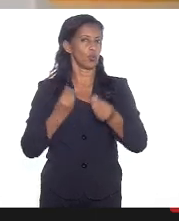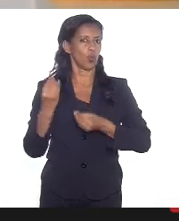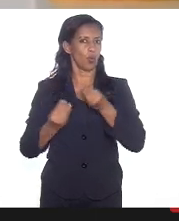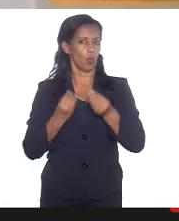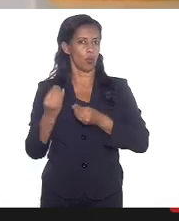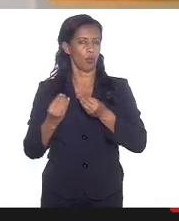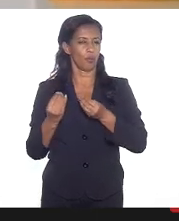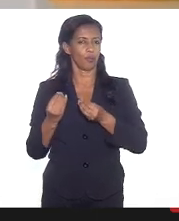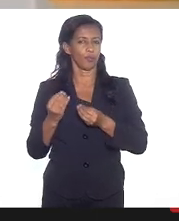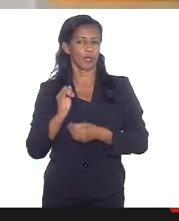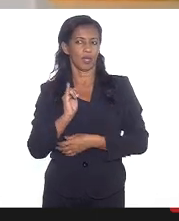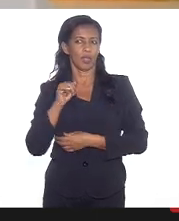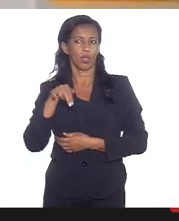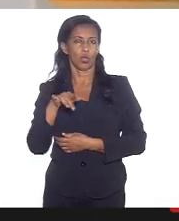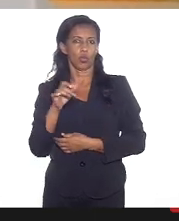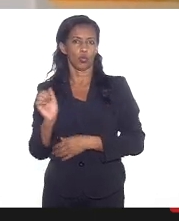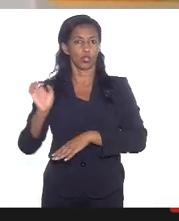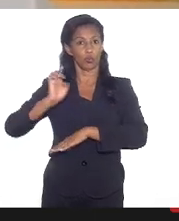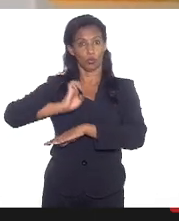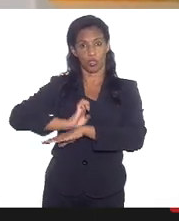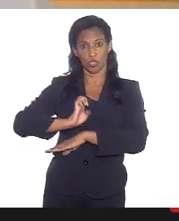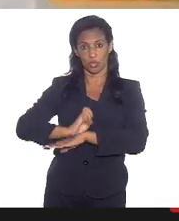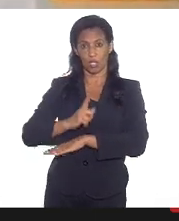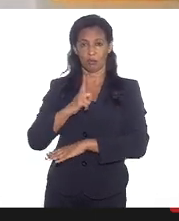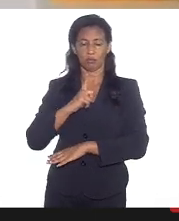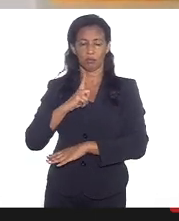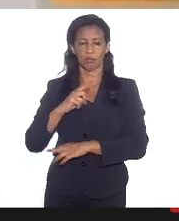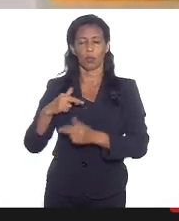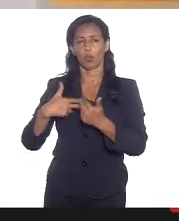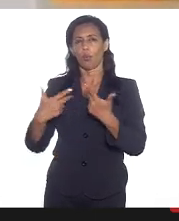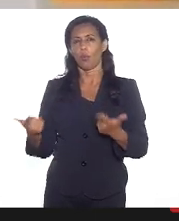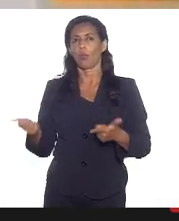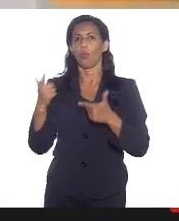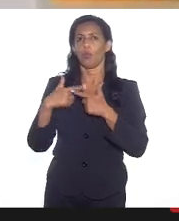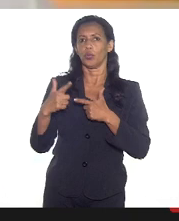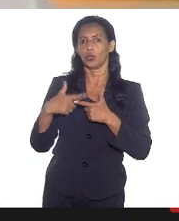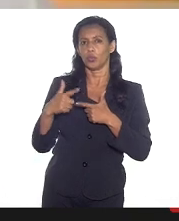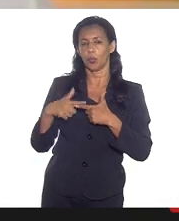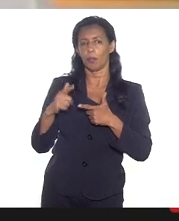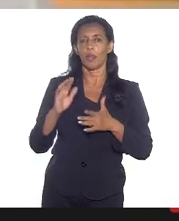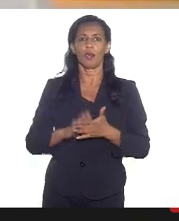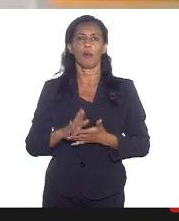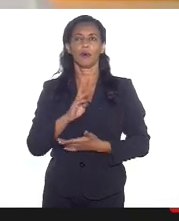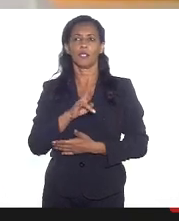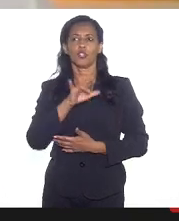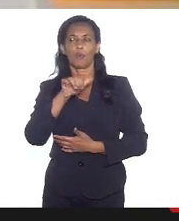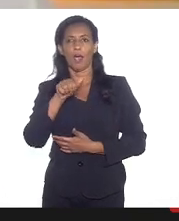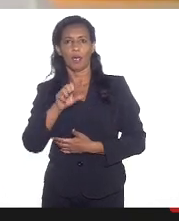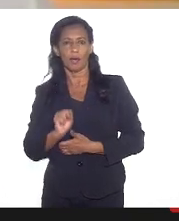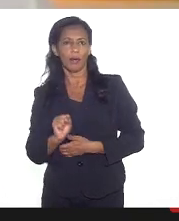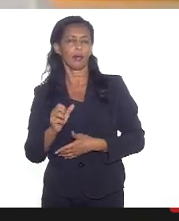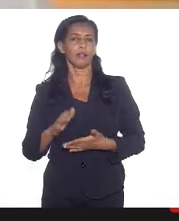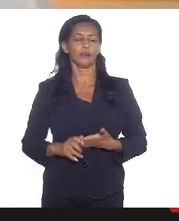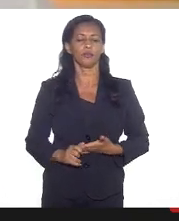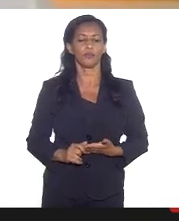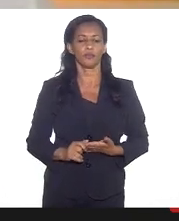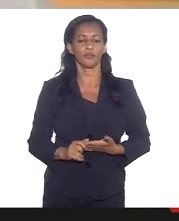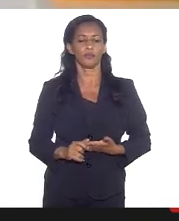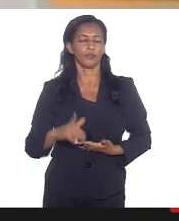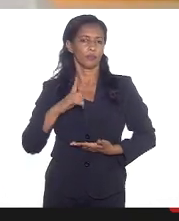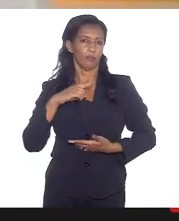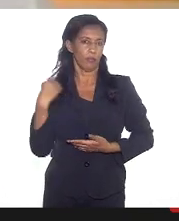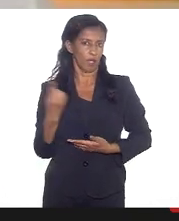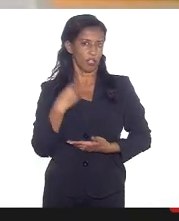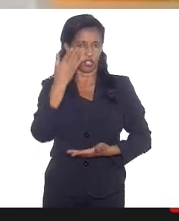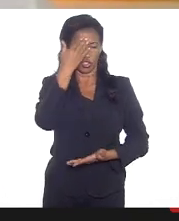do Estado tem, quais são os problemas, as barreiras, de repente. A gente